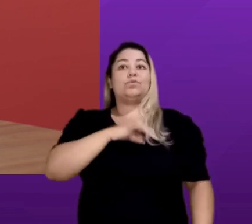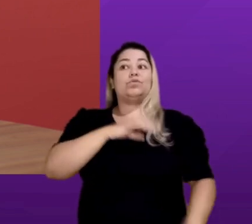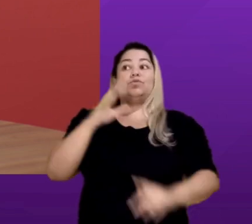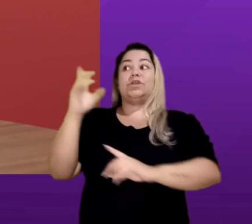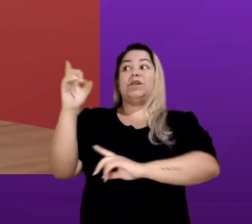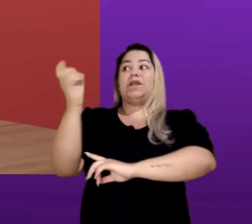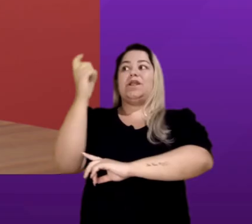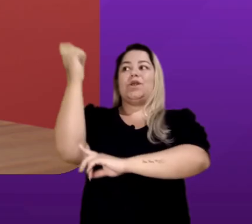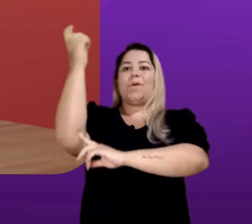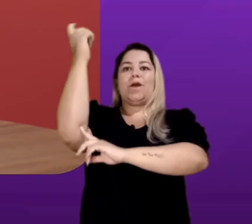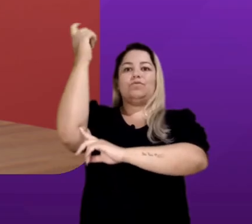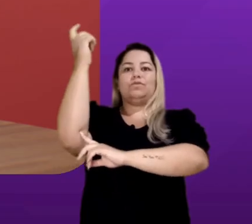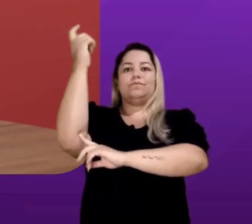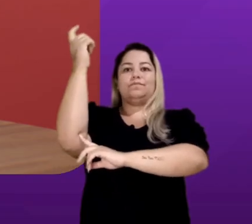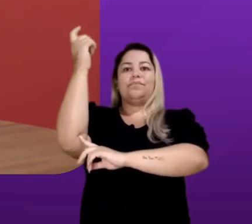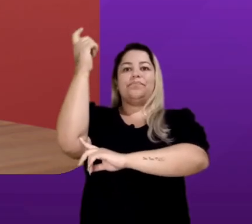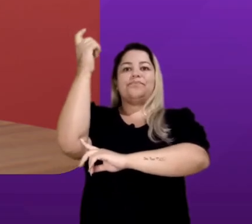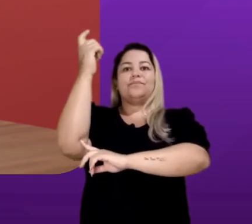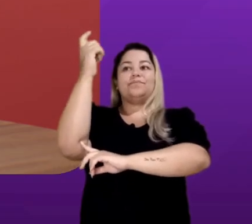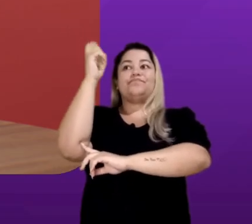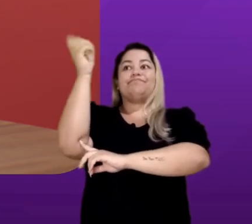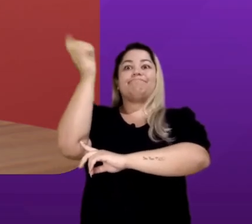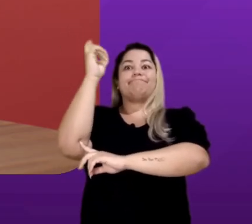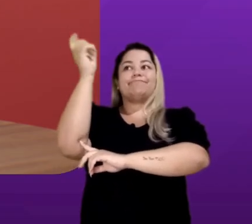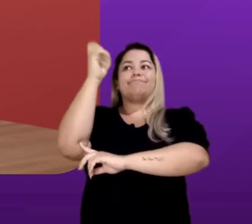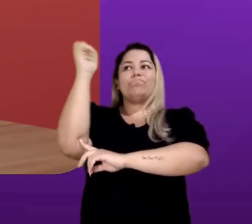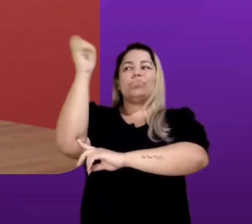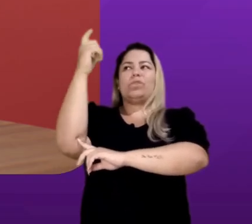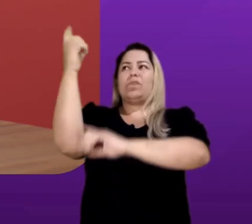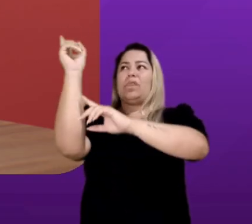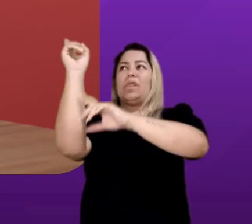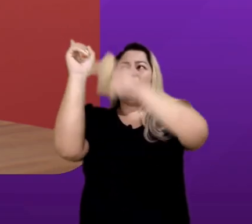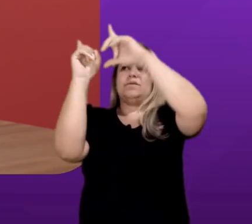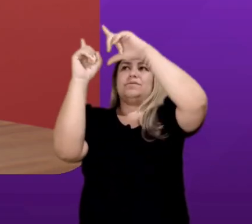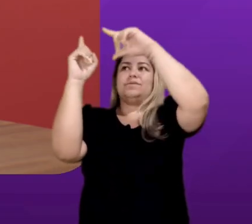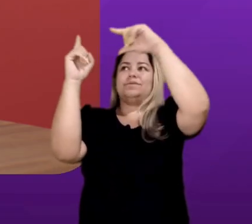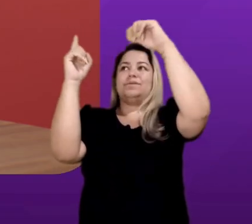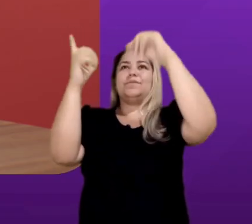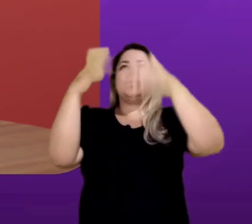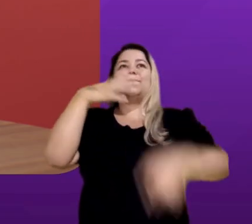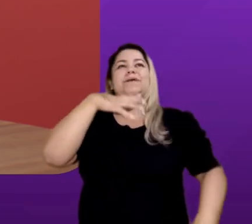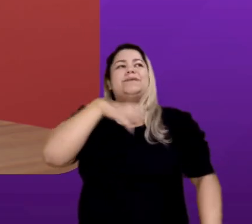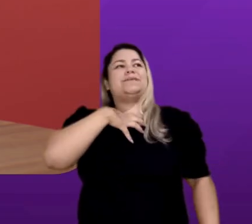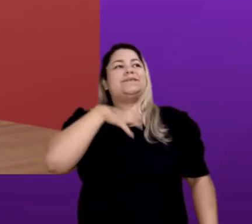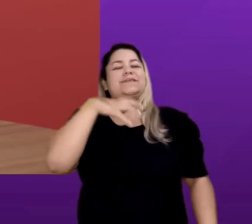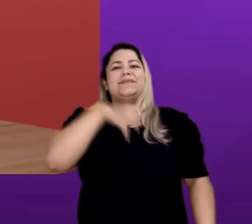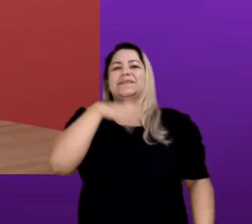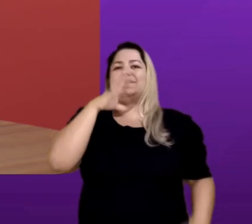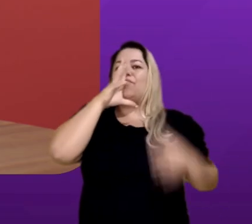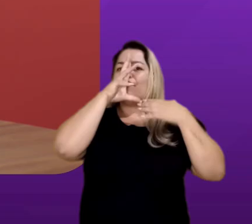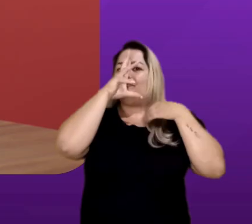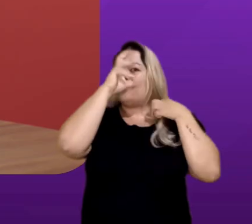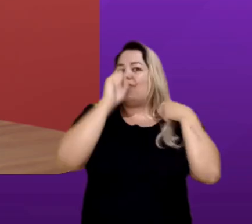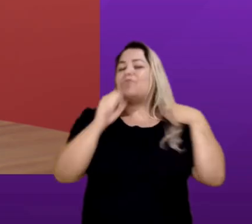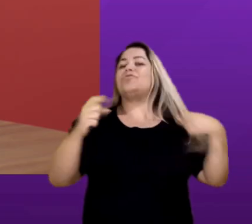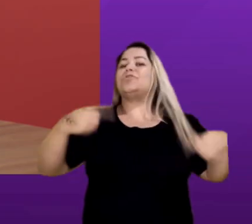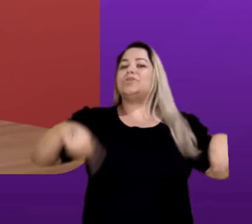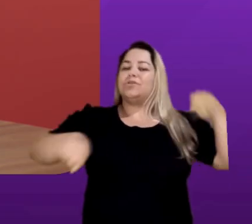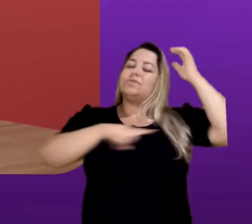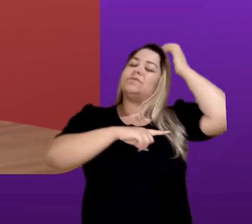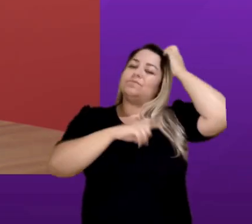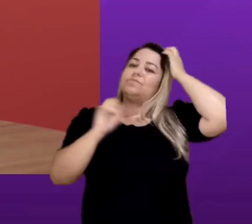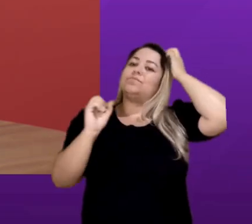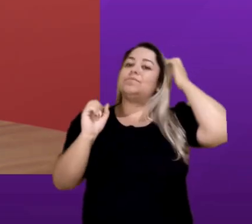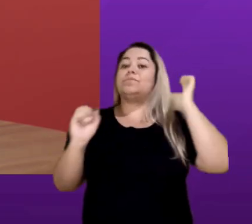lá, aí eu balancei aquela árvore, aquele me deu uma sensação muito forte de que nós podemos sim conseguir.